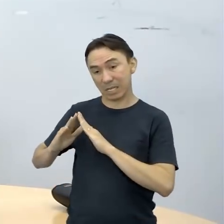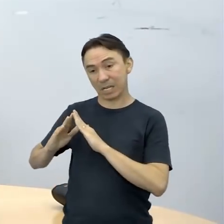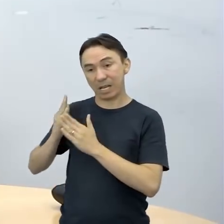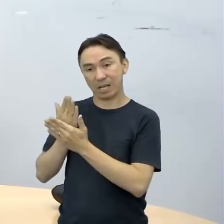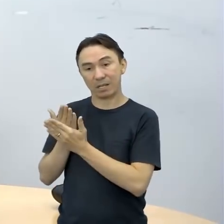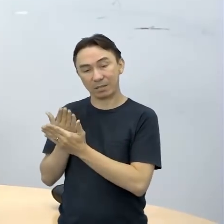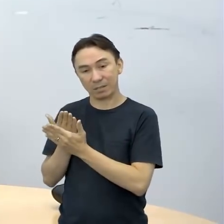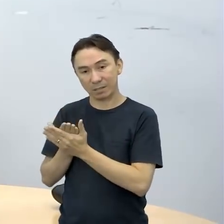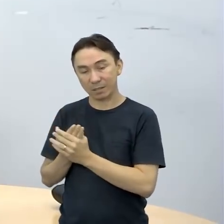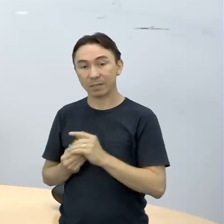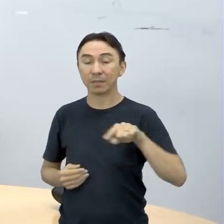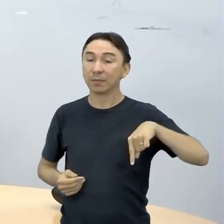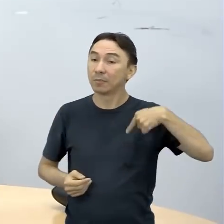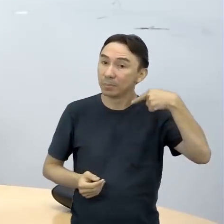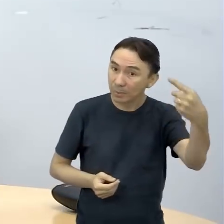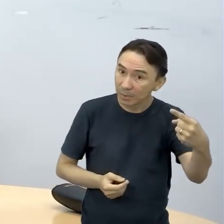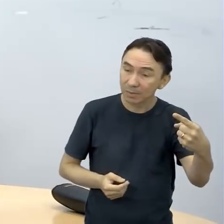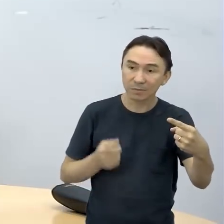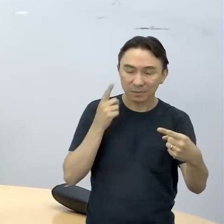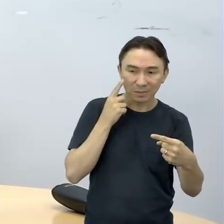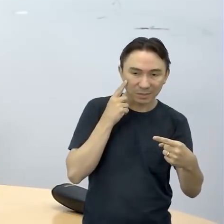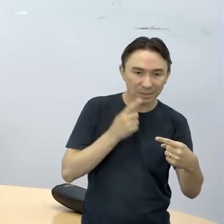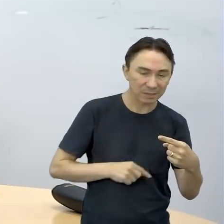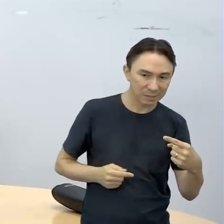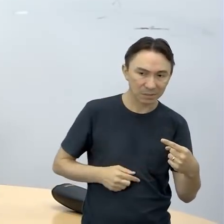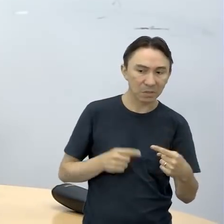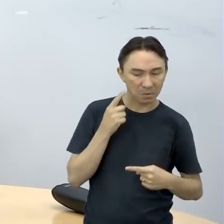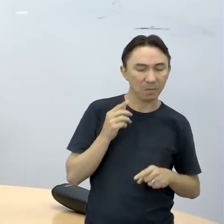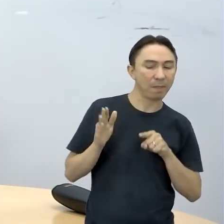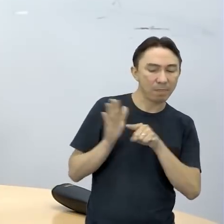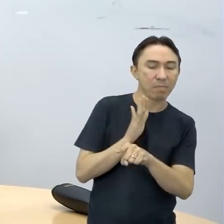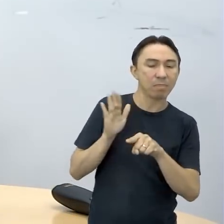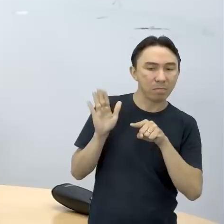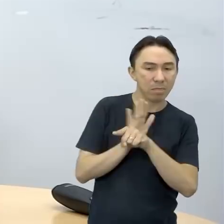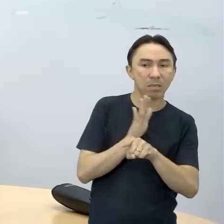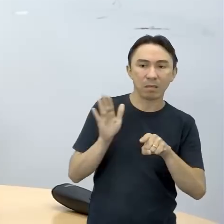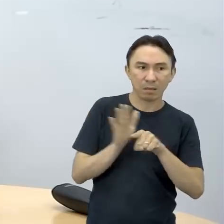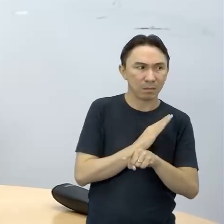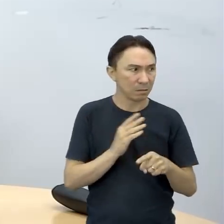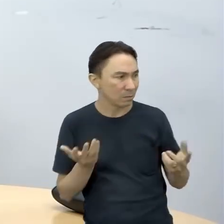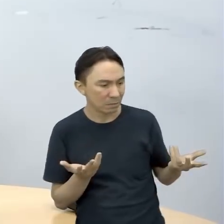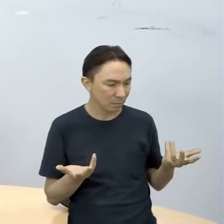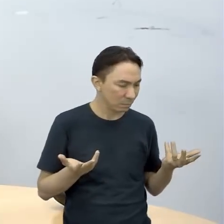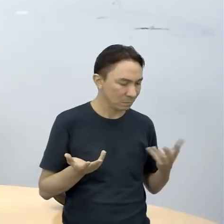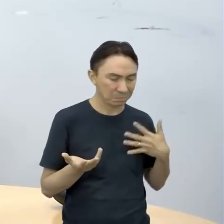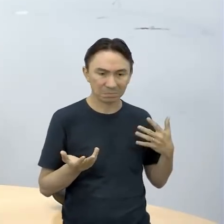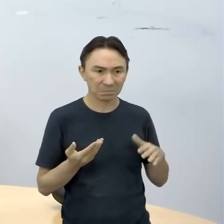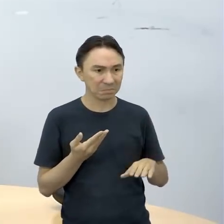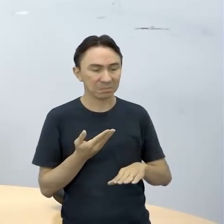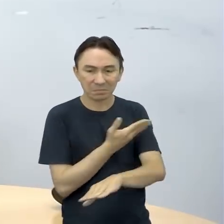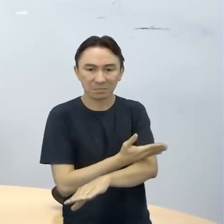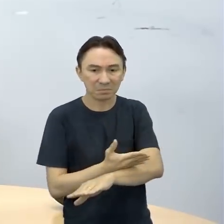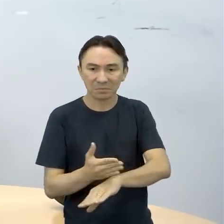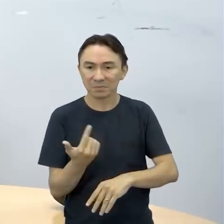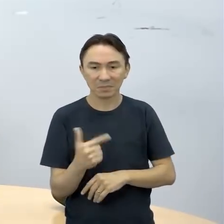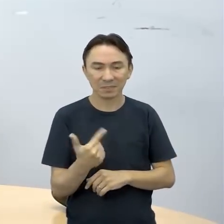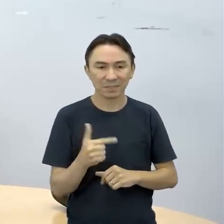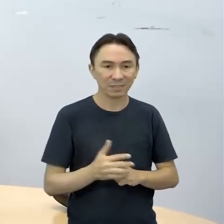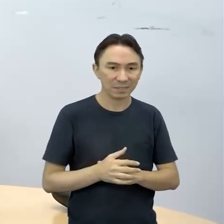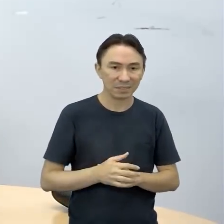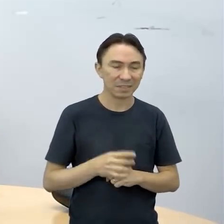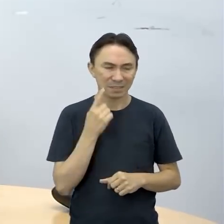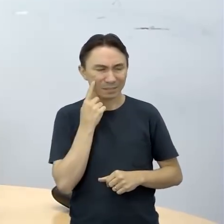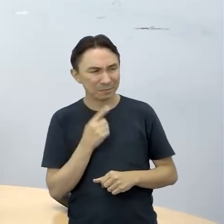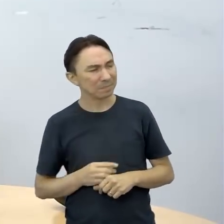eu vou trazer questões para vocês discutirem. Eles não estão acostumados, eles estão acostumados a trabalhar de maneira tradicional. Aí eles vão chegar